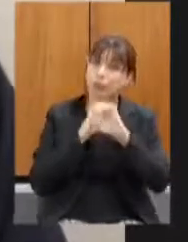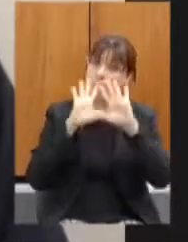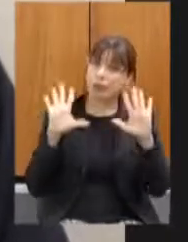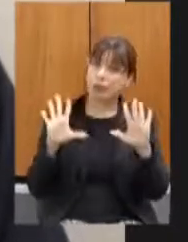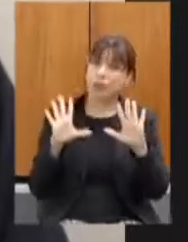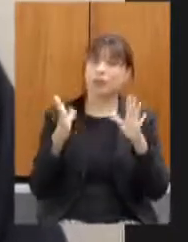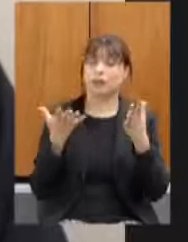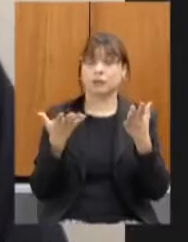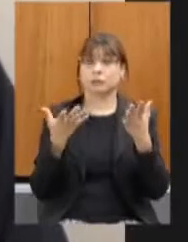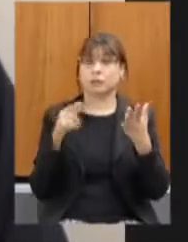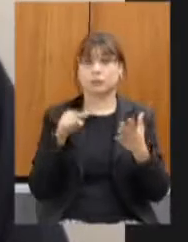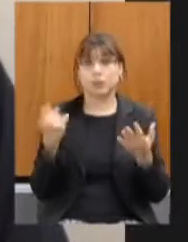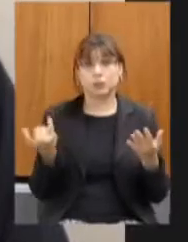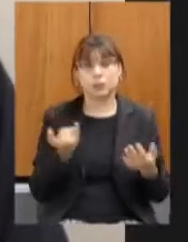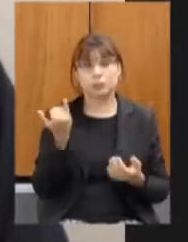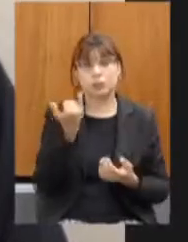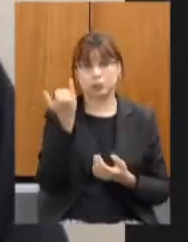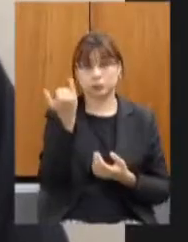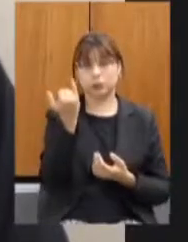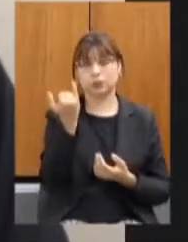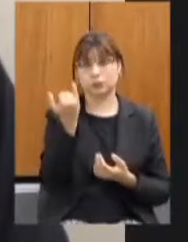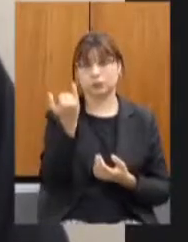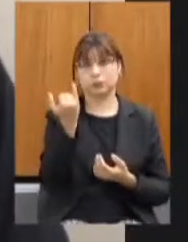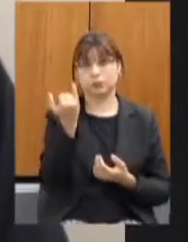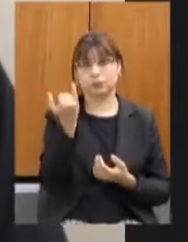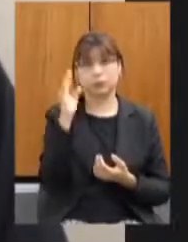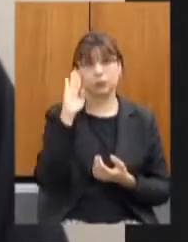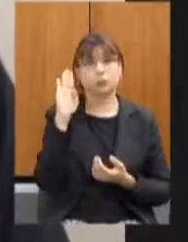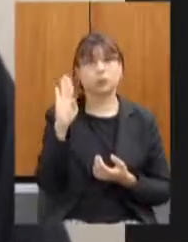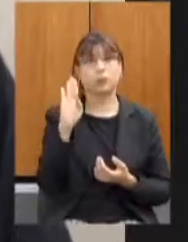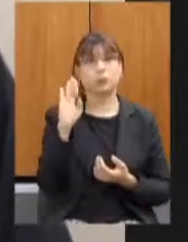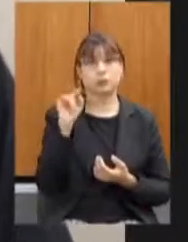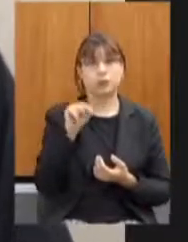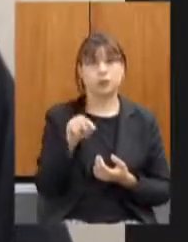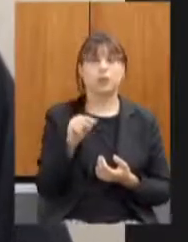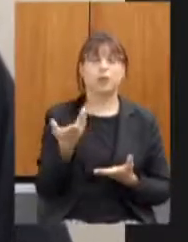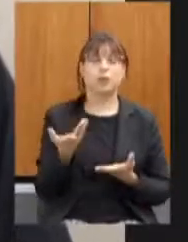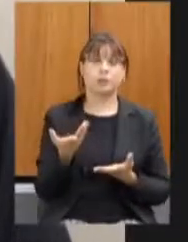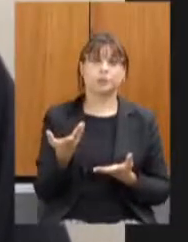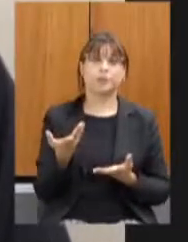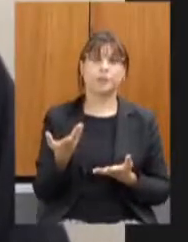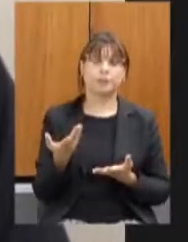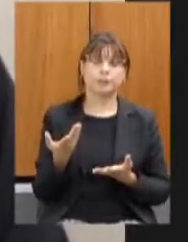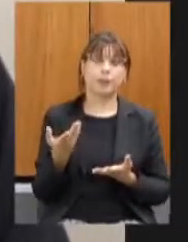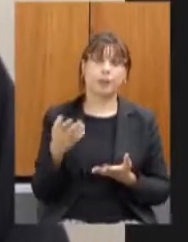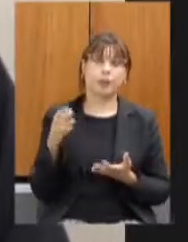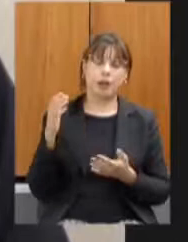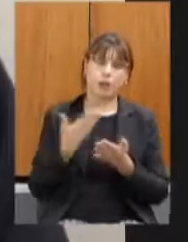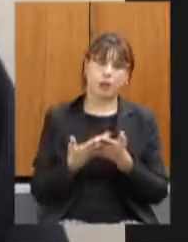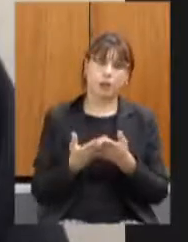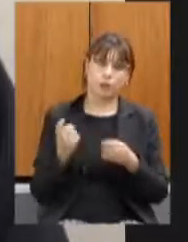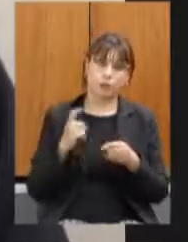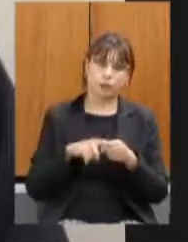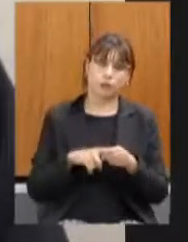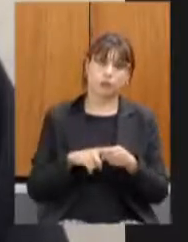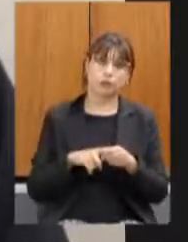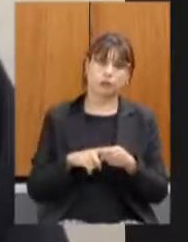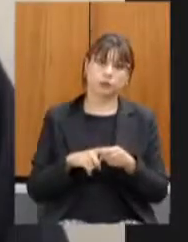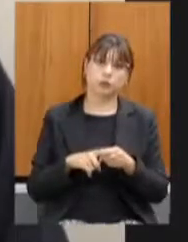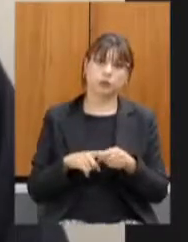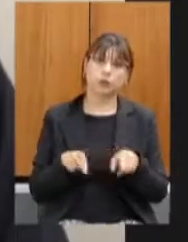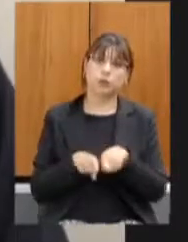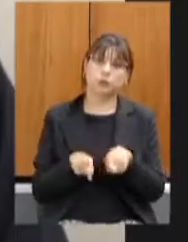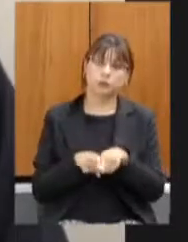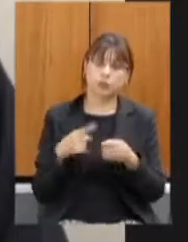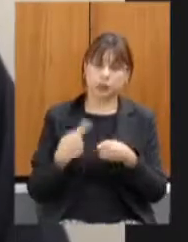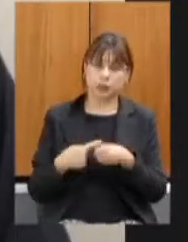a necessidade e a prioridade que às voltas aulas é vender né E tiver aqui por exemplo até para a cidade de